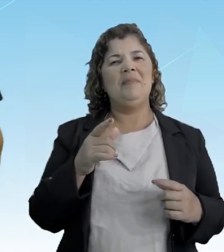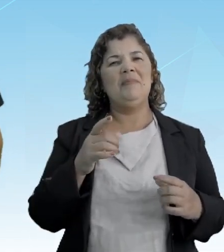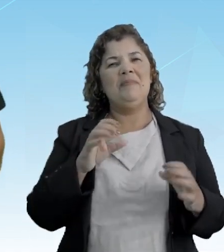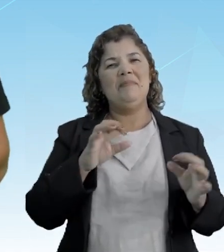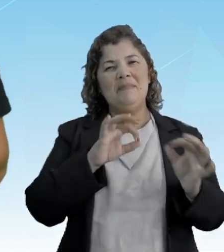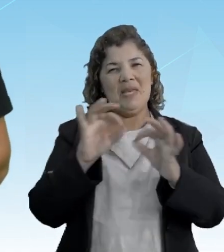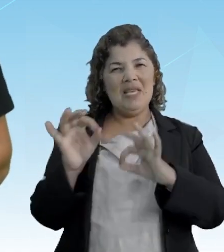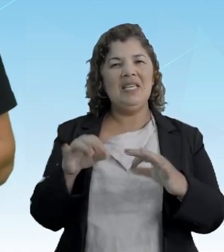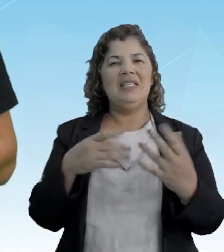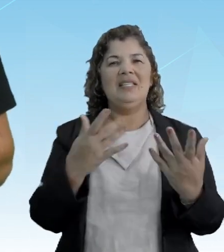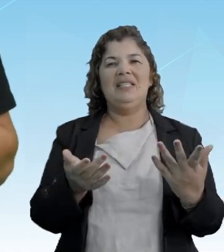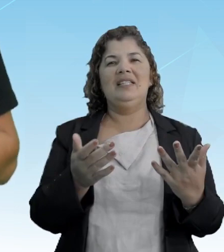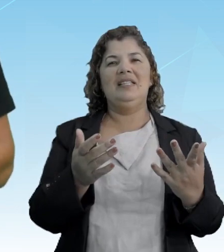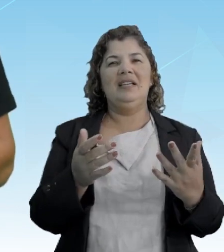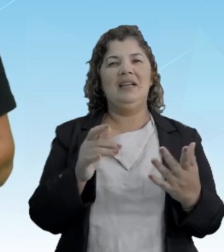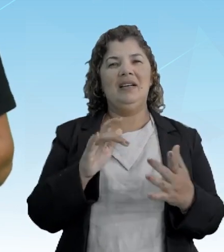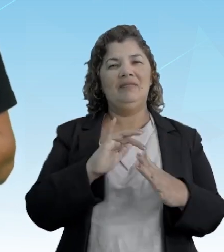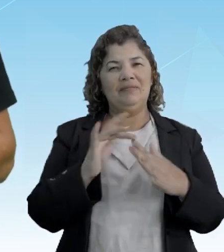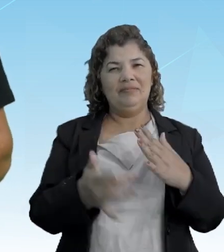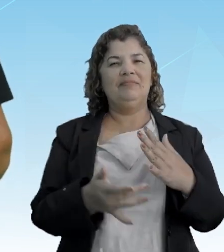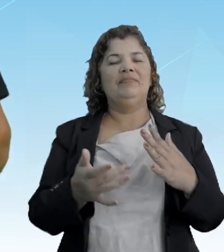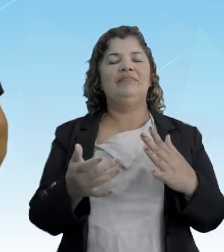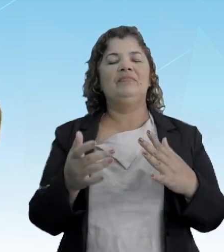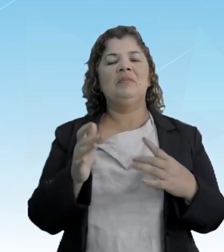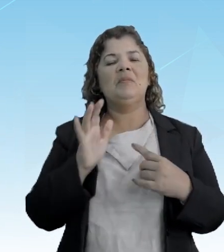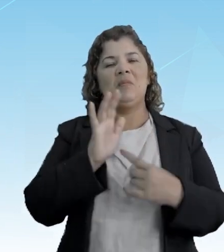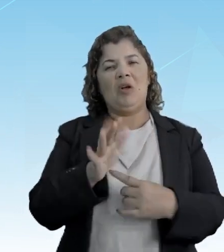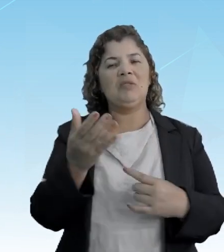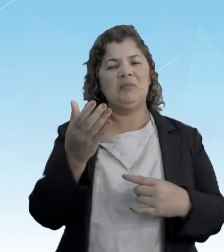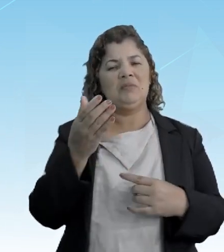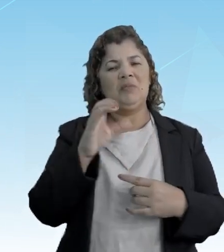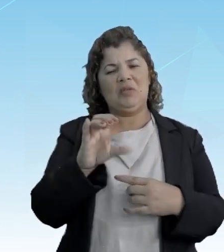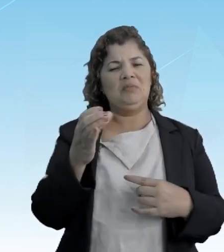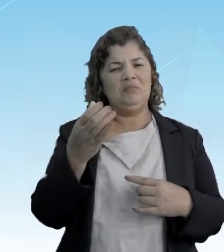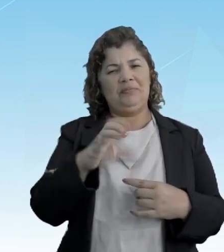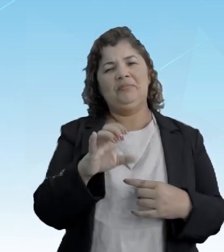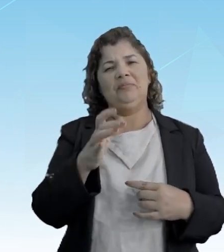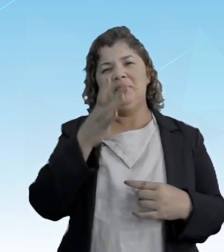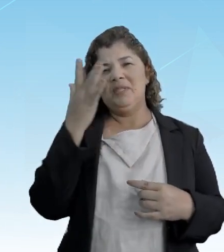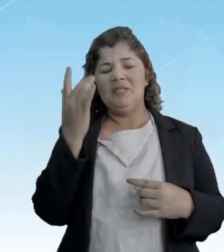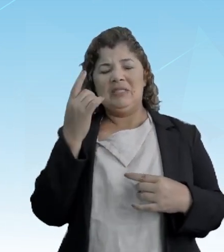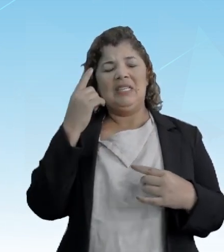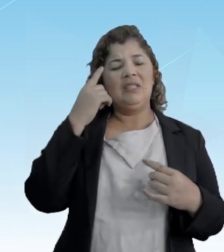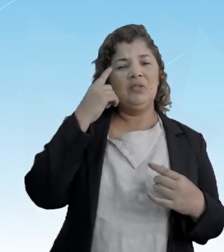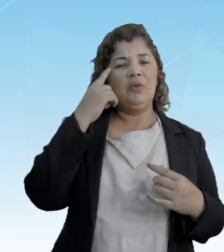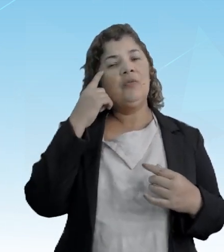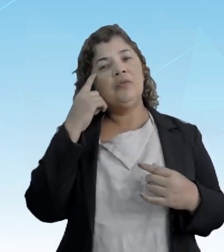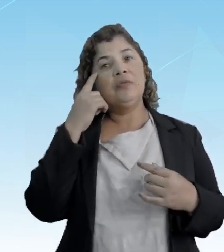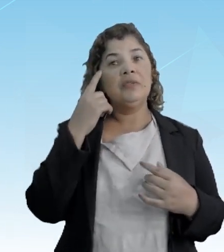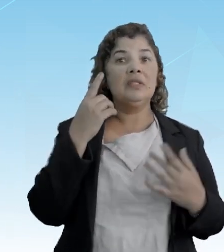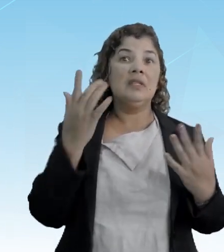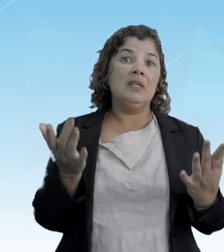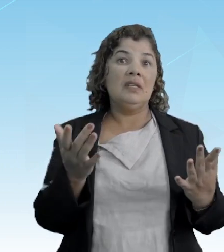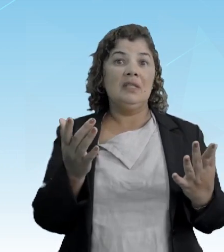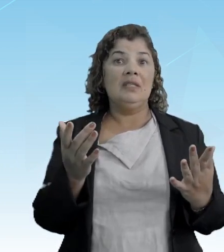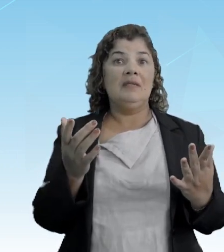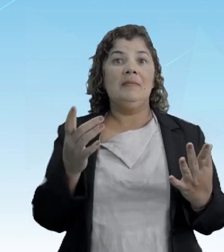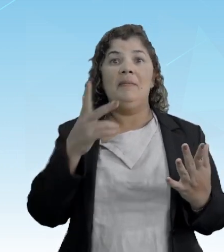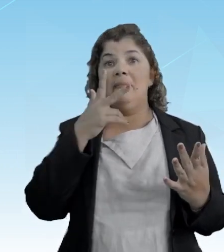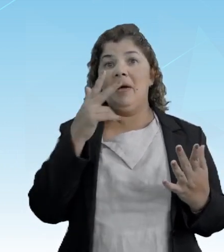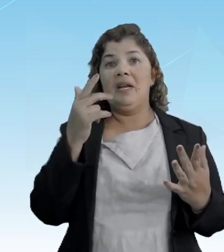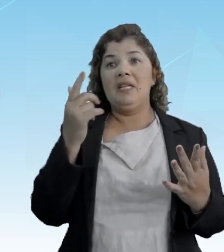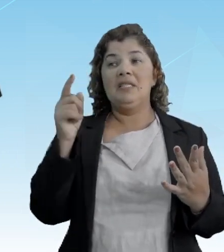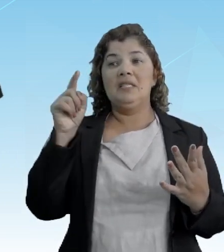faz com que as pessoas elas não sonhem, porque elas colocam nas pessoas a dúvida em que elas que